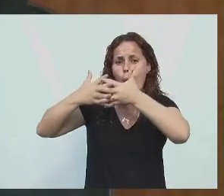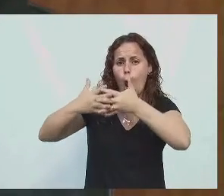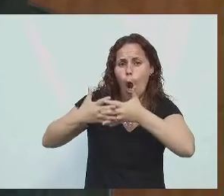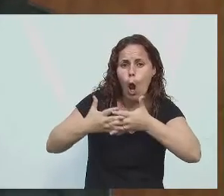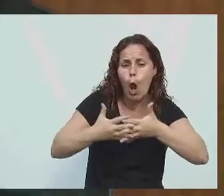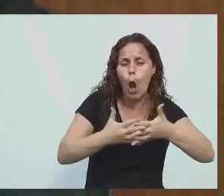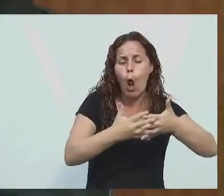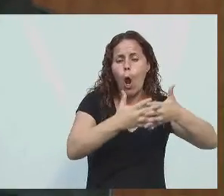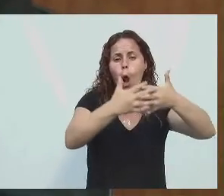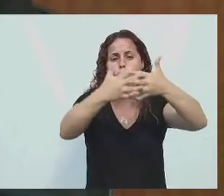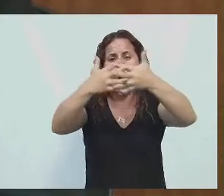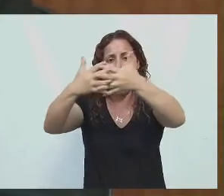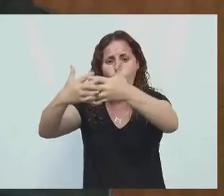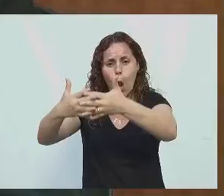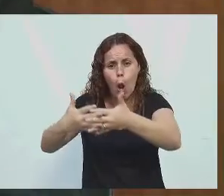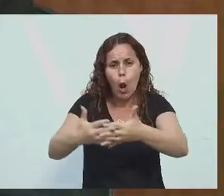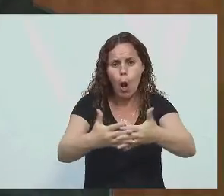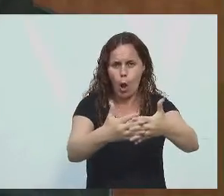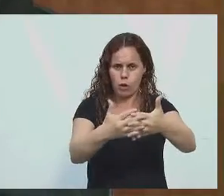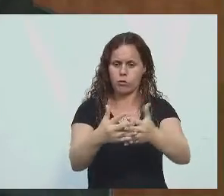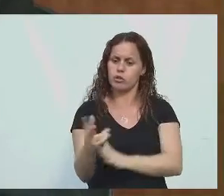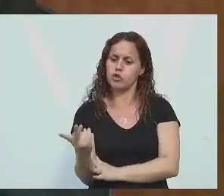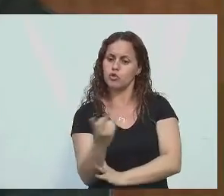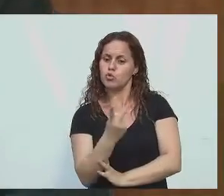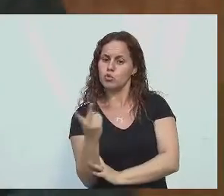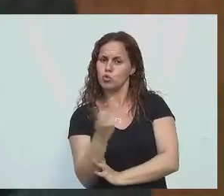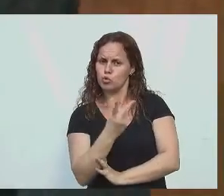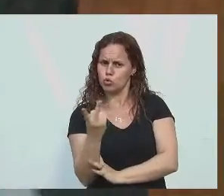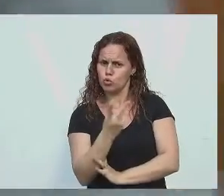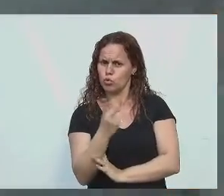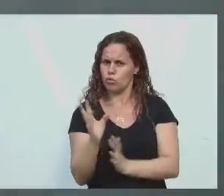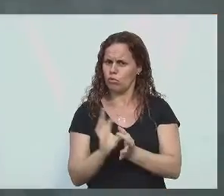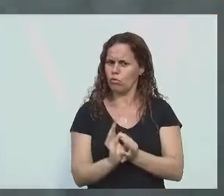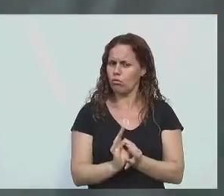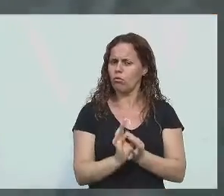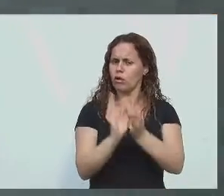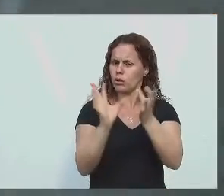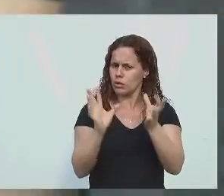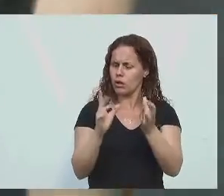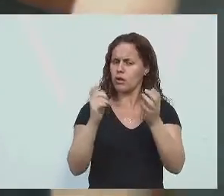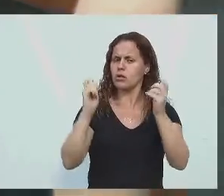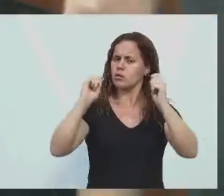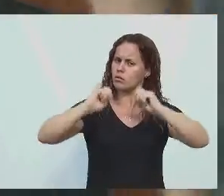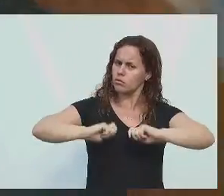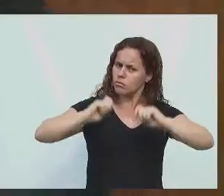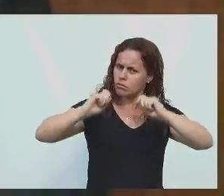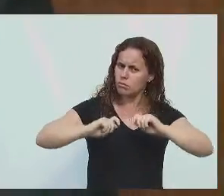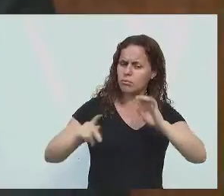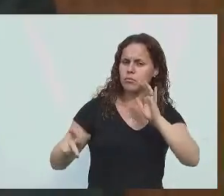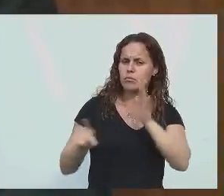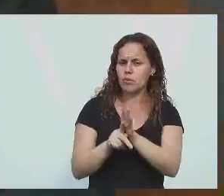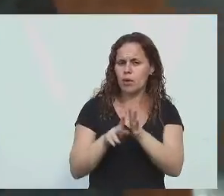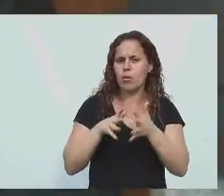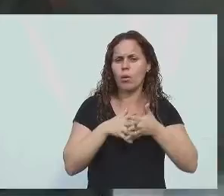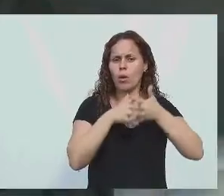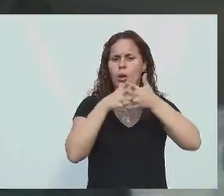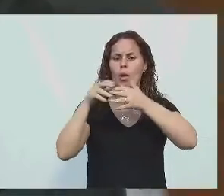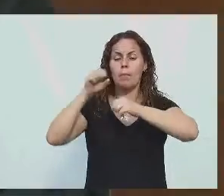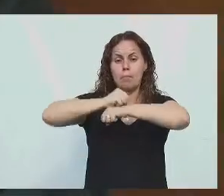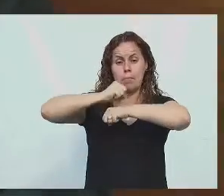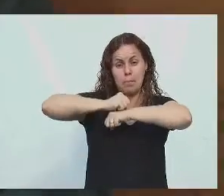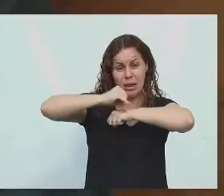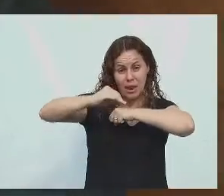cobrando desses dois órgãos as licenças necessárias para que esse transporte do minério